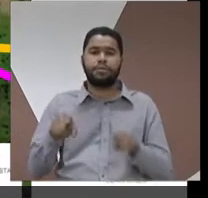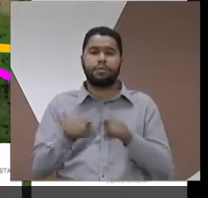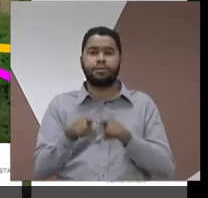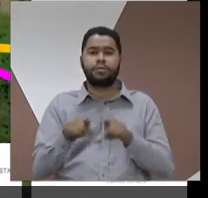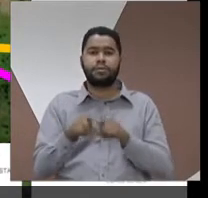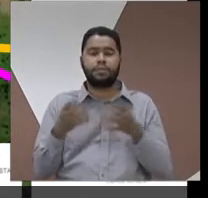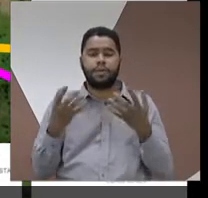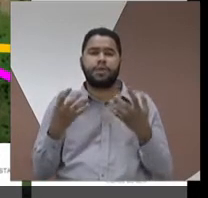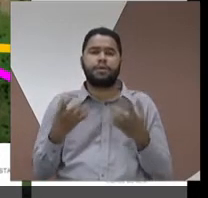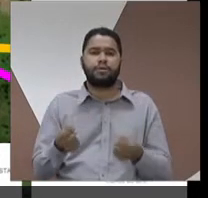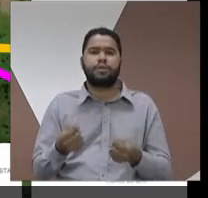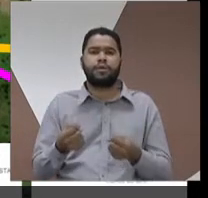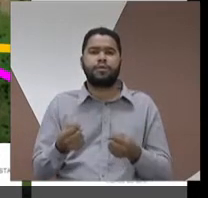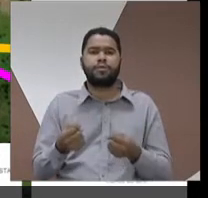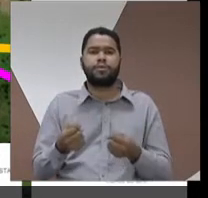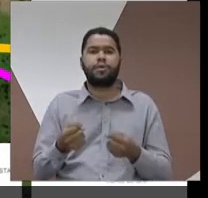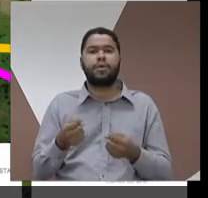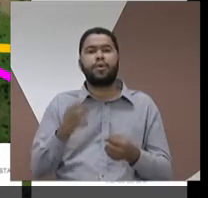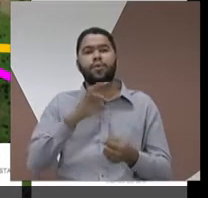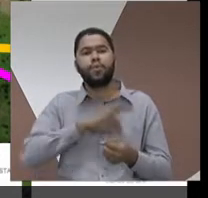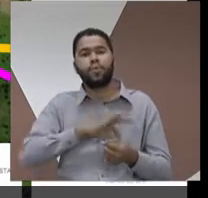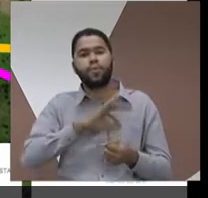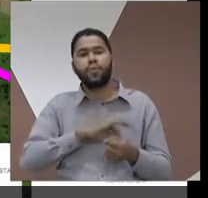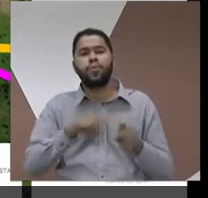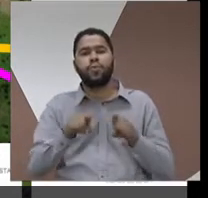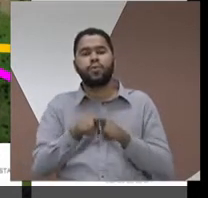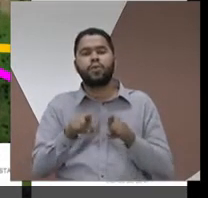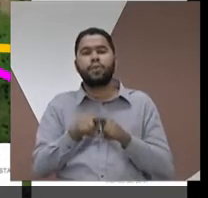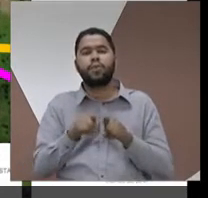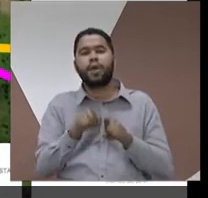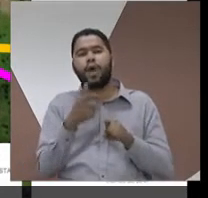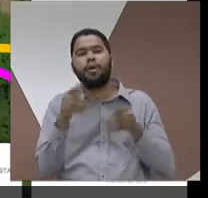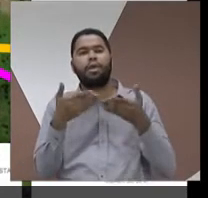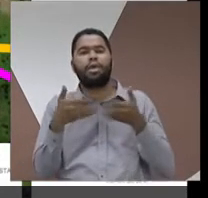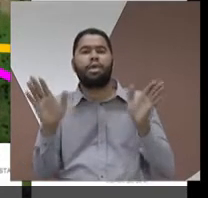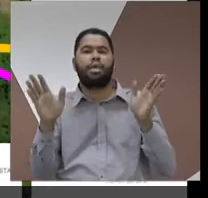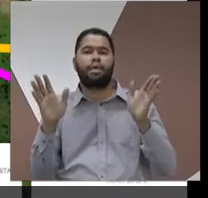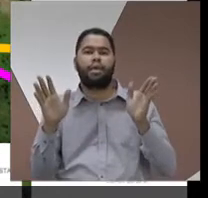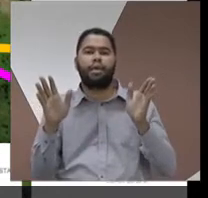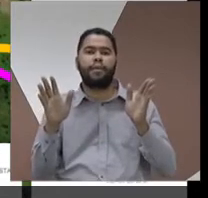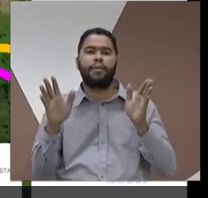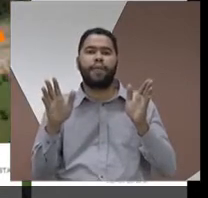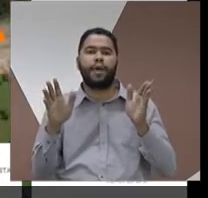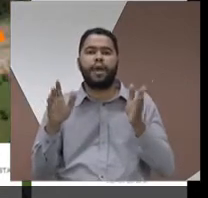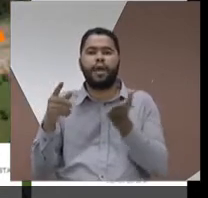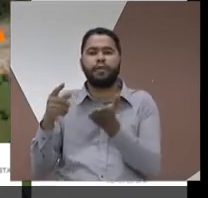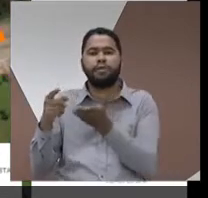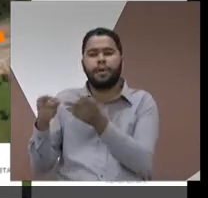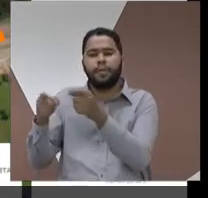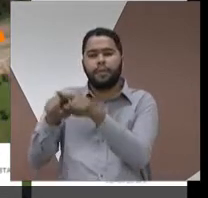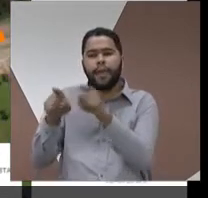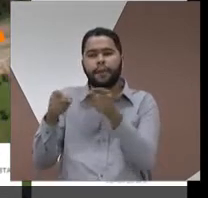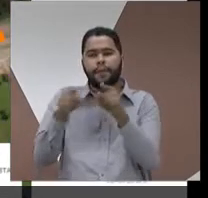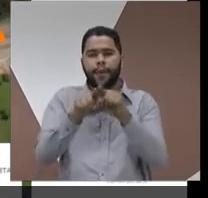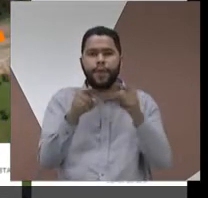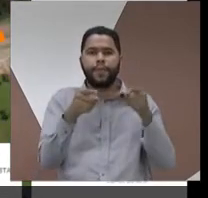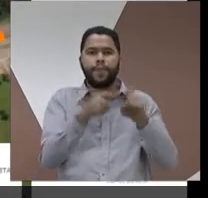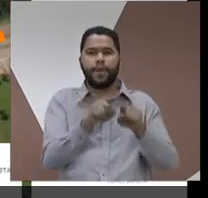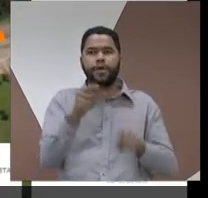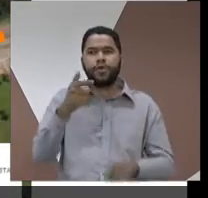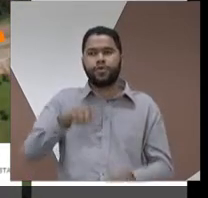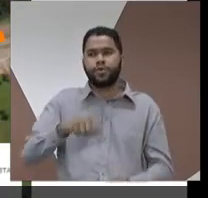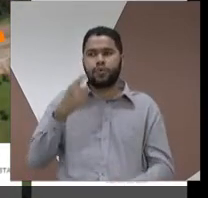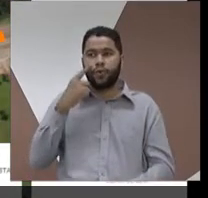Centro, que uma rentabiliza negócio e outra abre as portas para as concessionárias. Volta aquele